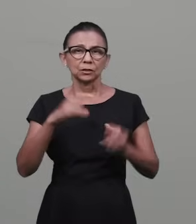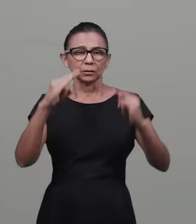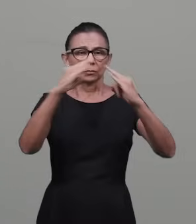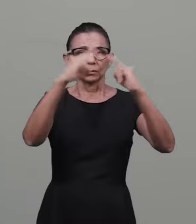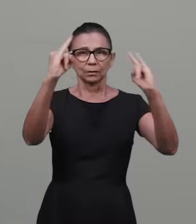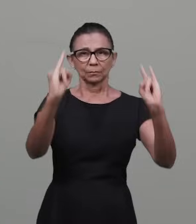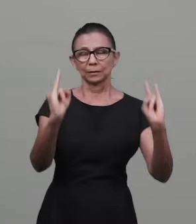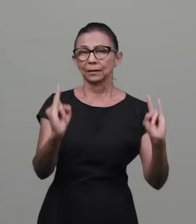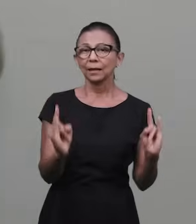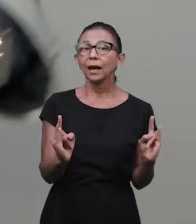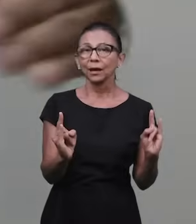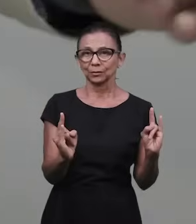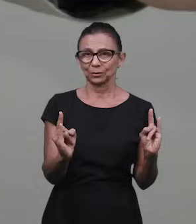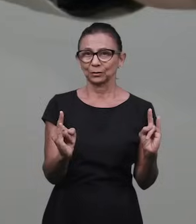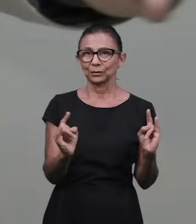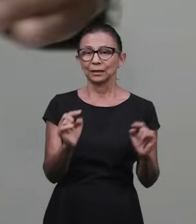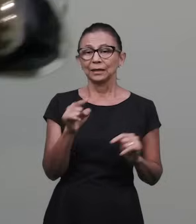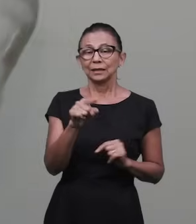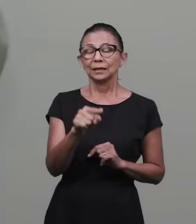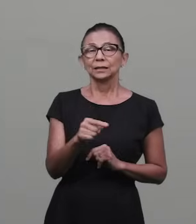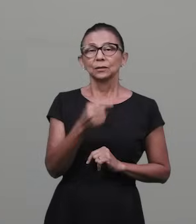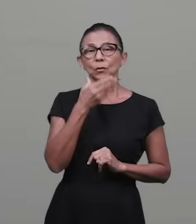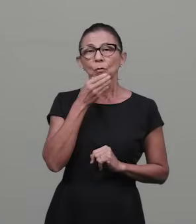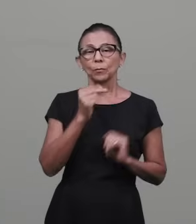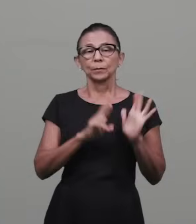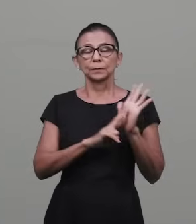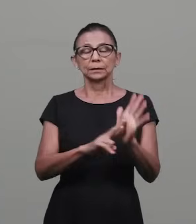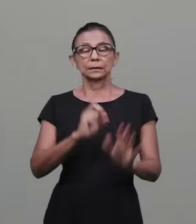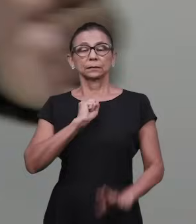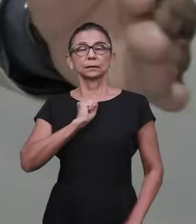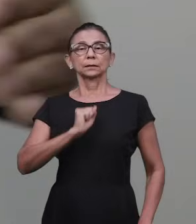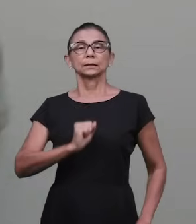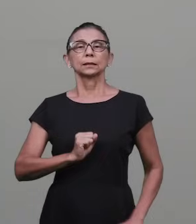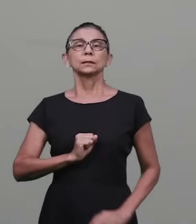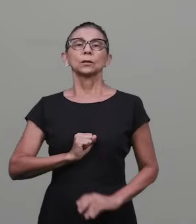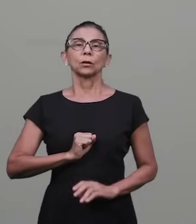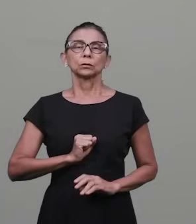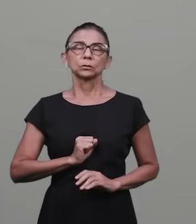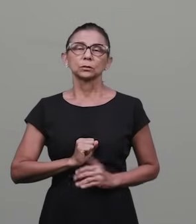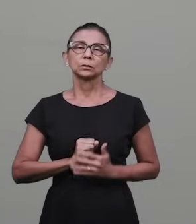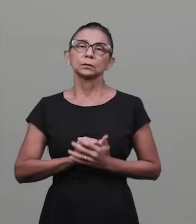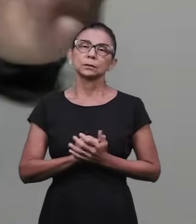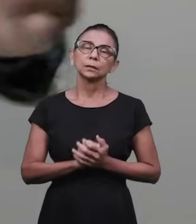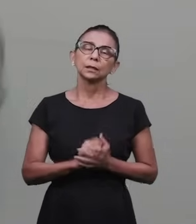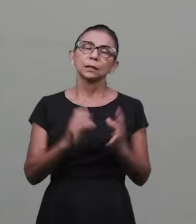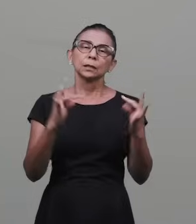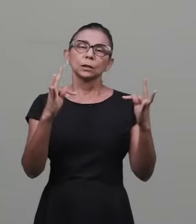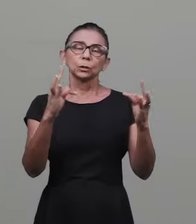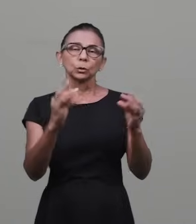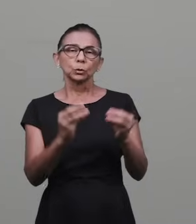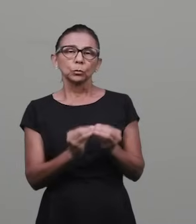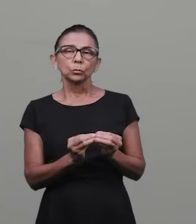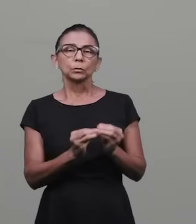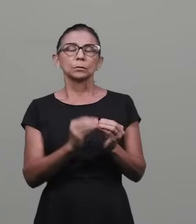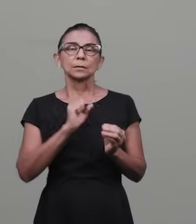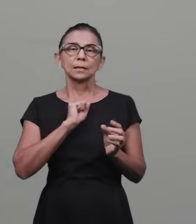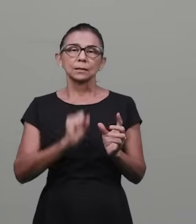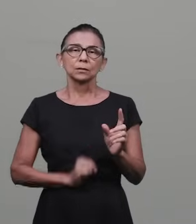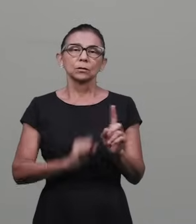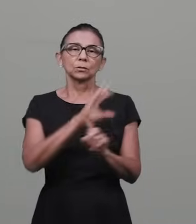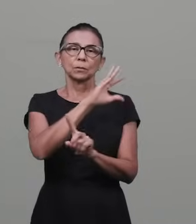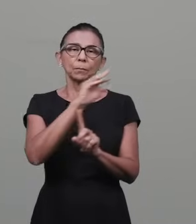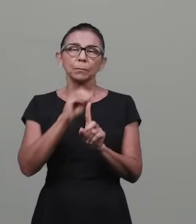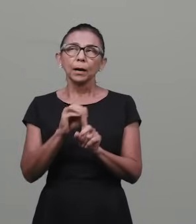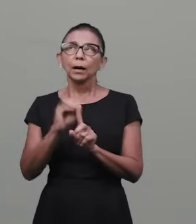o sacerdote tinha que levar tudo deles para Deus. Tudo era o sacerdote ou o sumo sacerdote, ele não tinha esse acesso. Mas